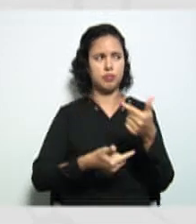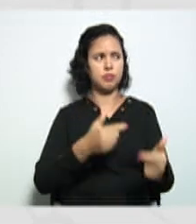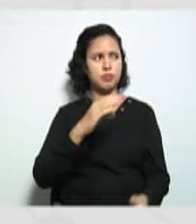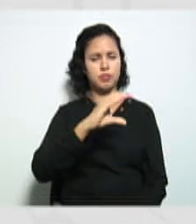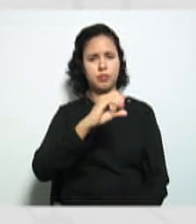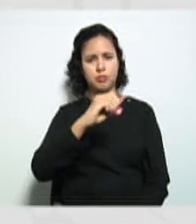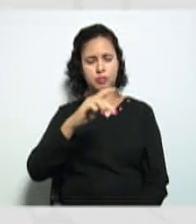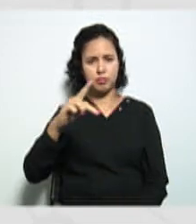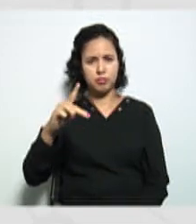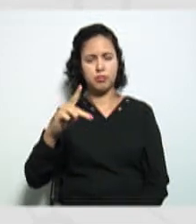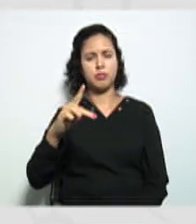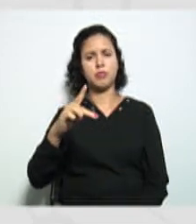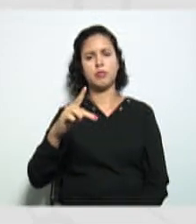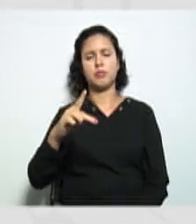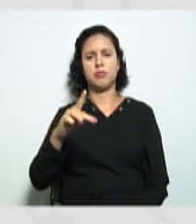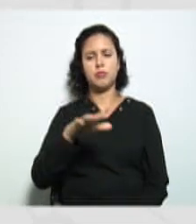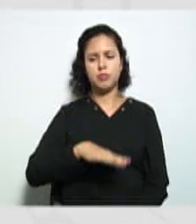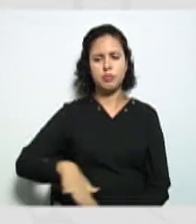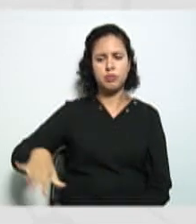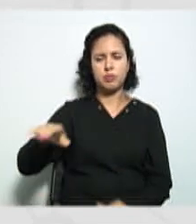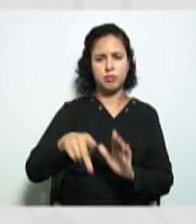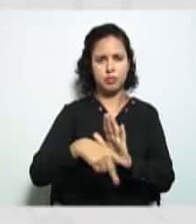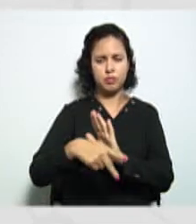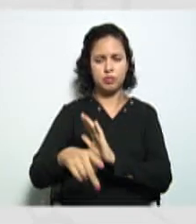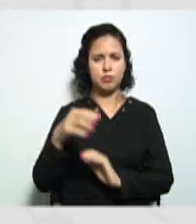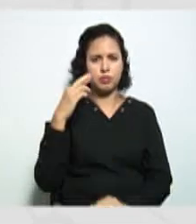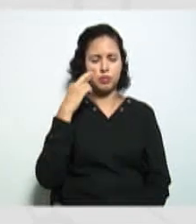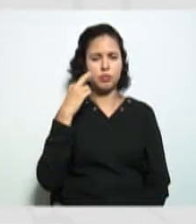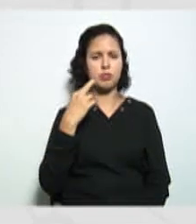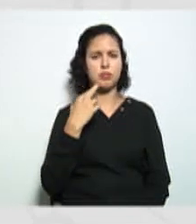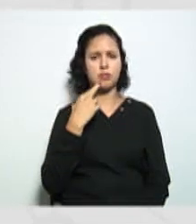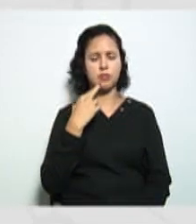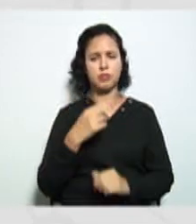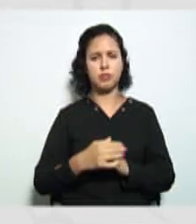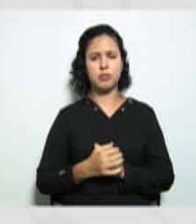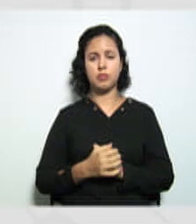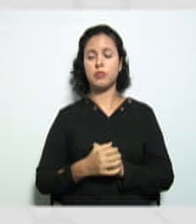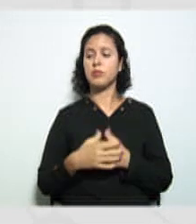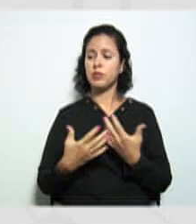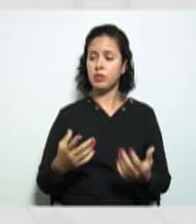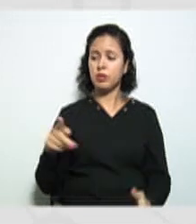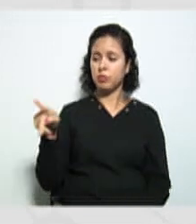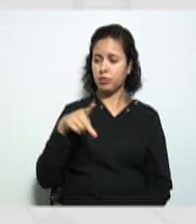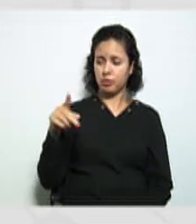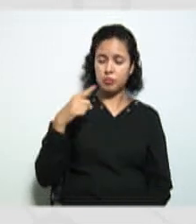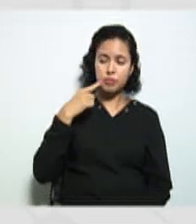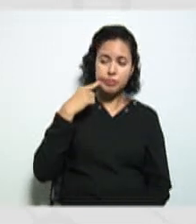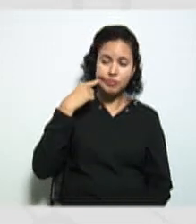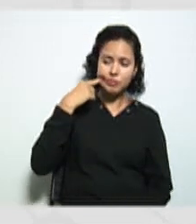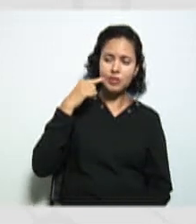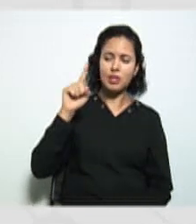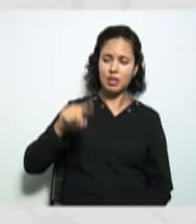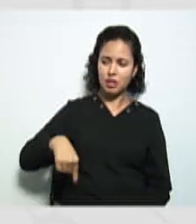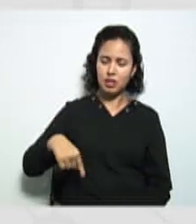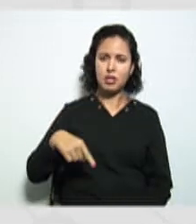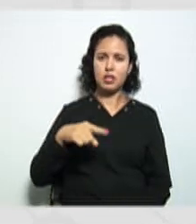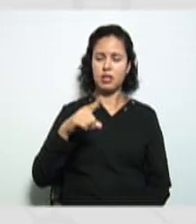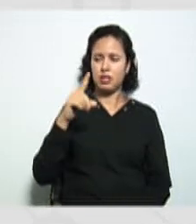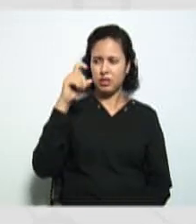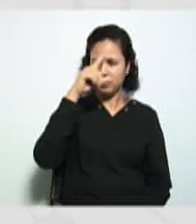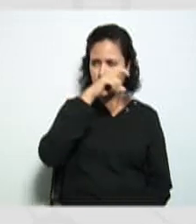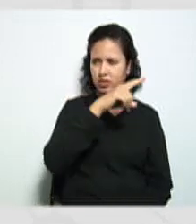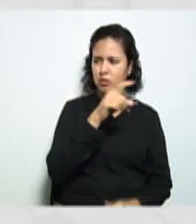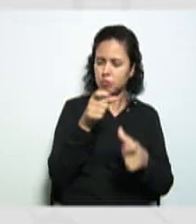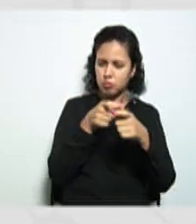de acordo com as potencialidades da região. Professora, esse é um grande desafio, ou é um médio, ou é um pequeno